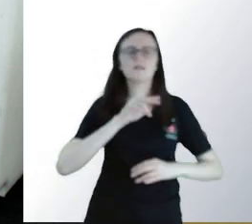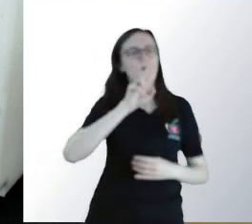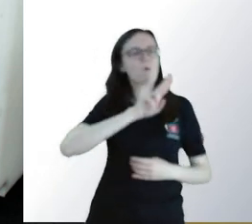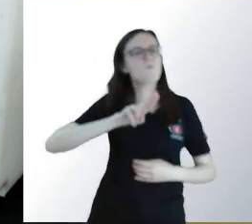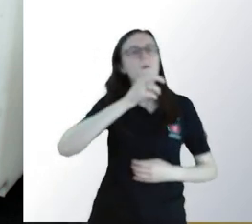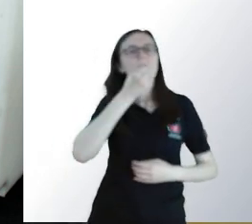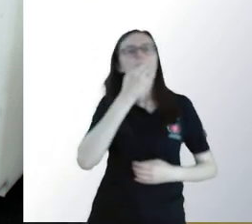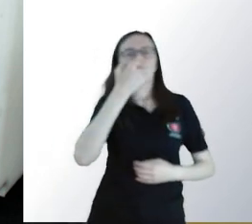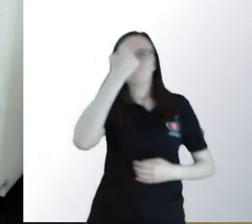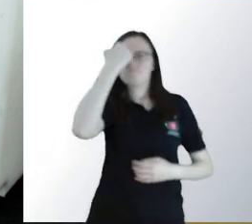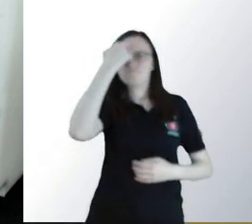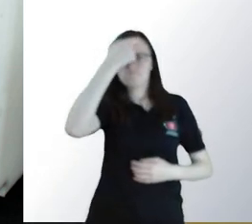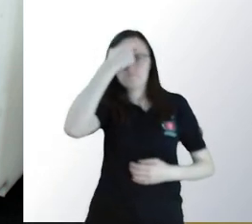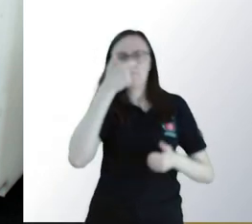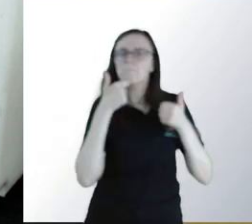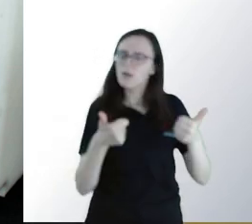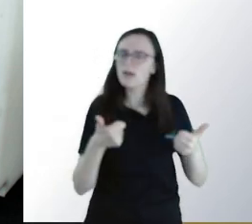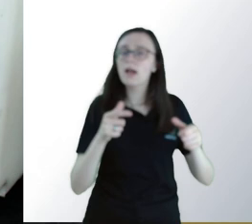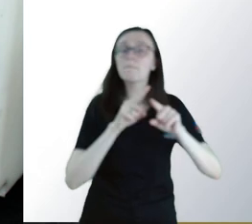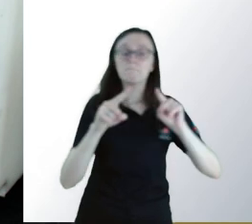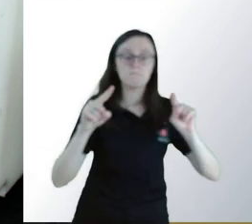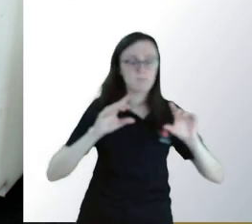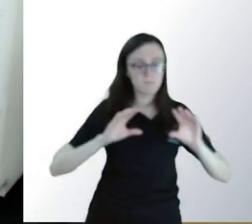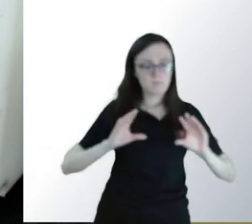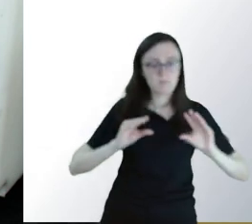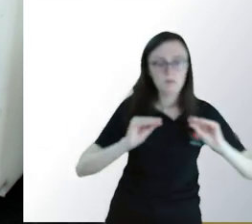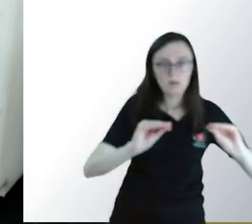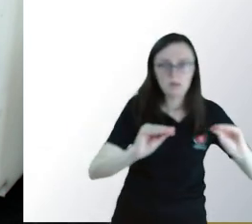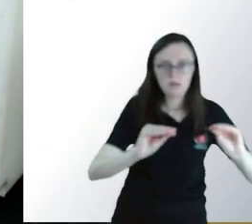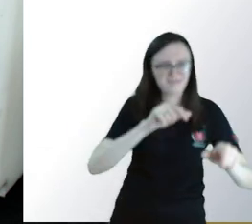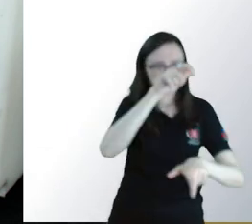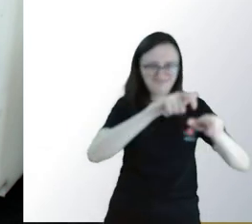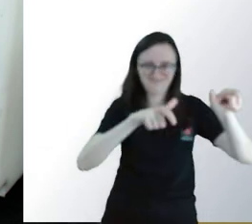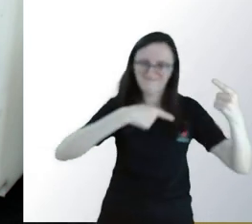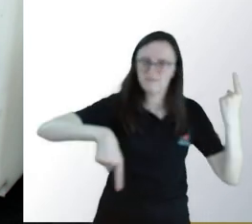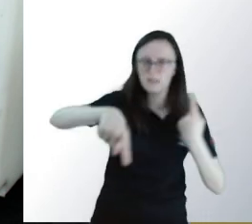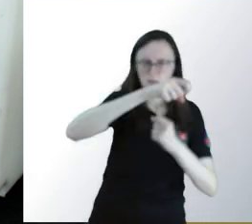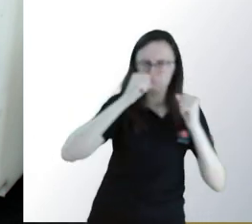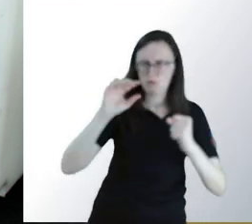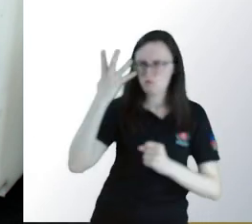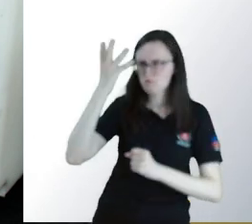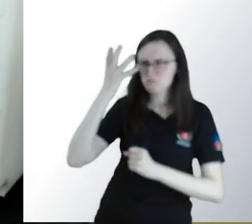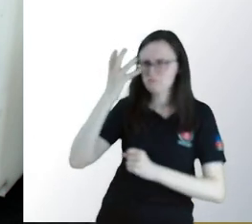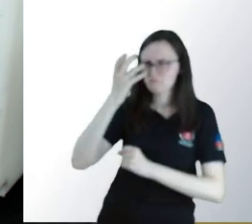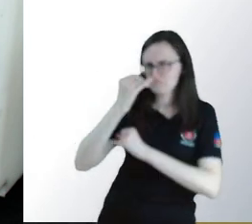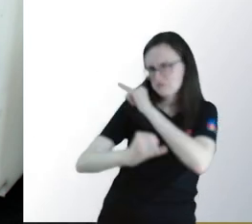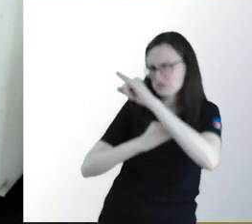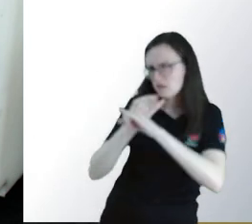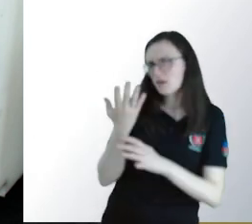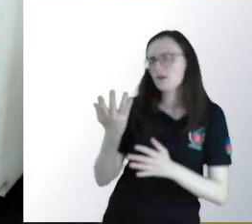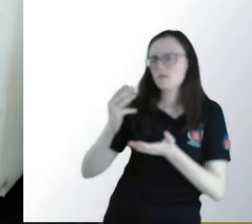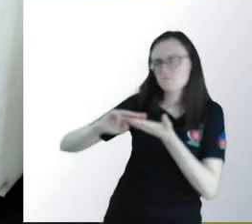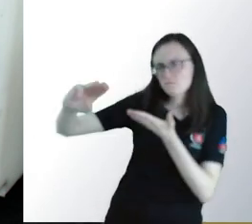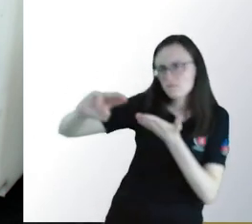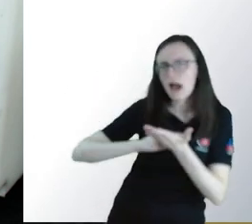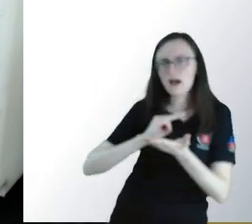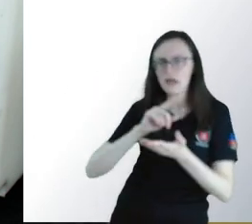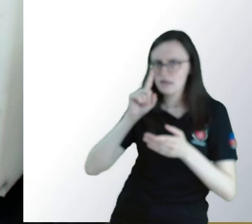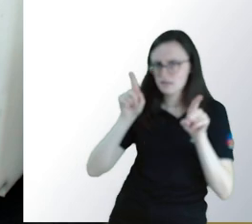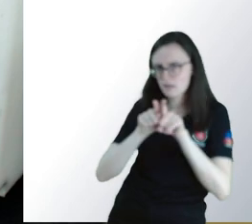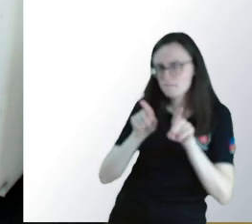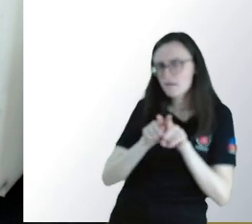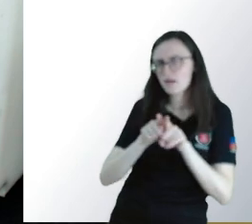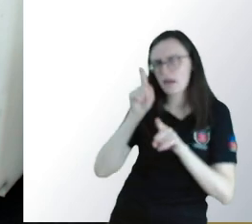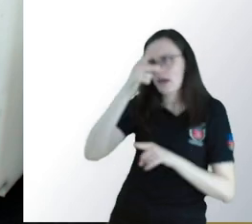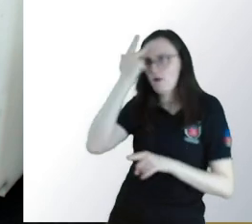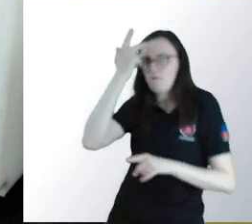senso e ficar atento. E a importunação, ela pode também acontecer via online, mensagens, caracteriza também? Isso